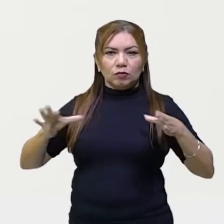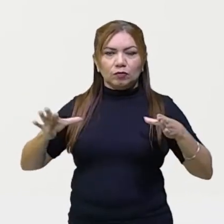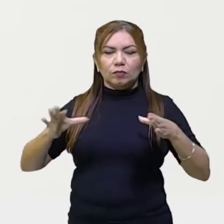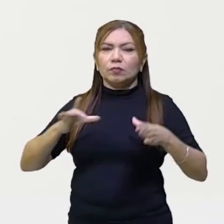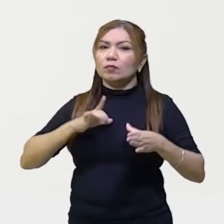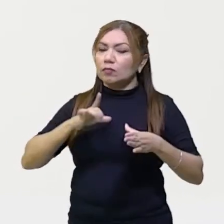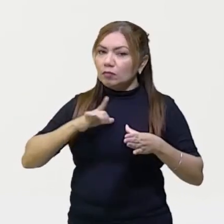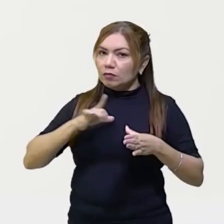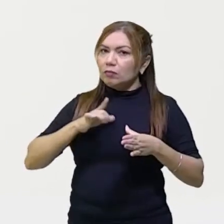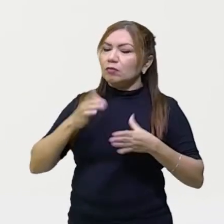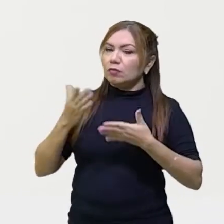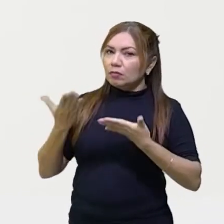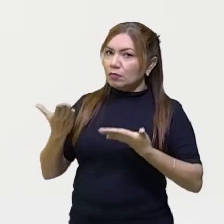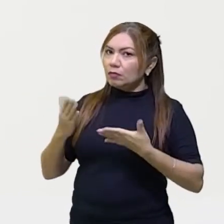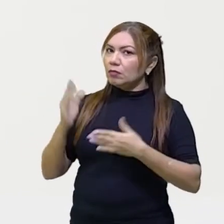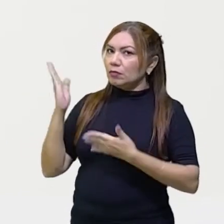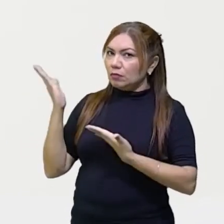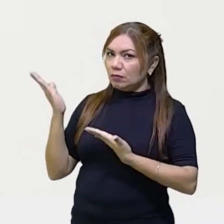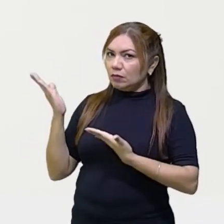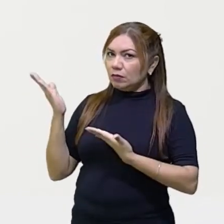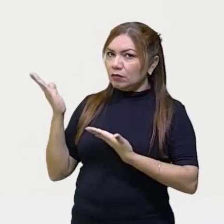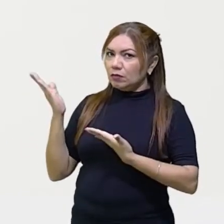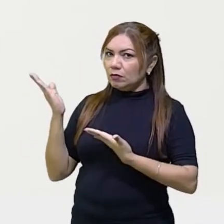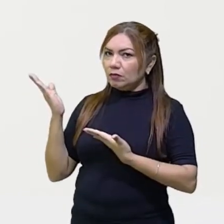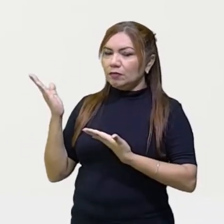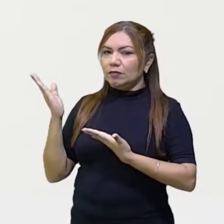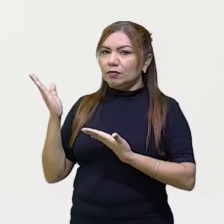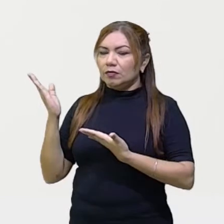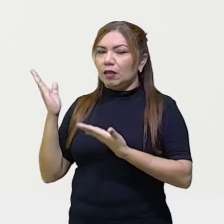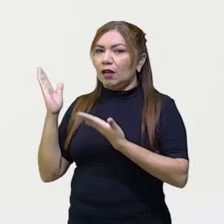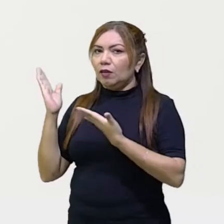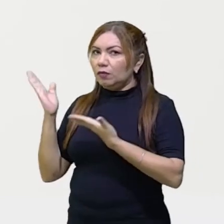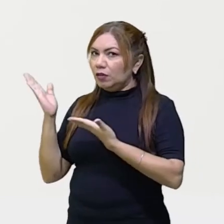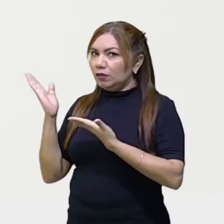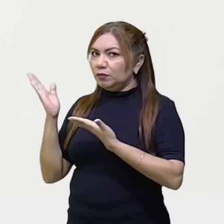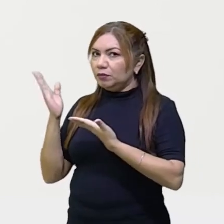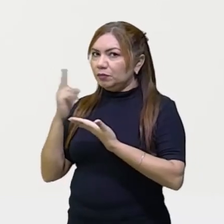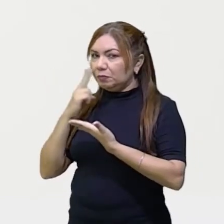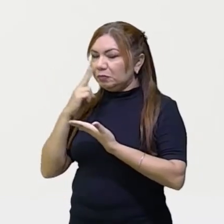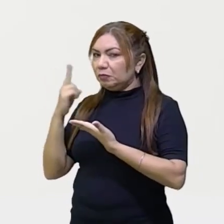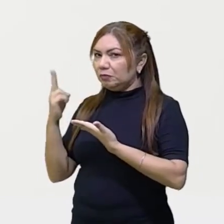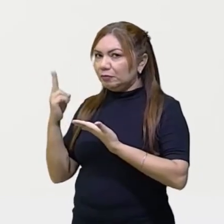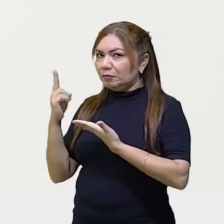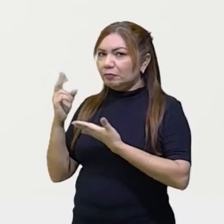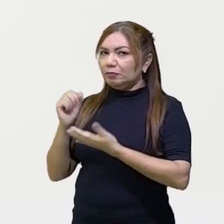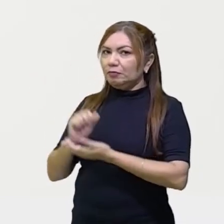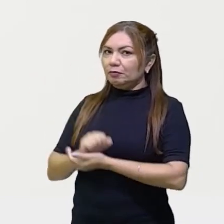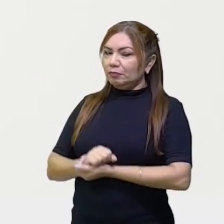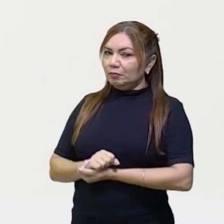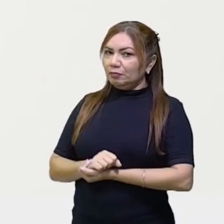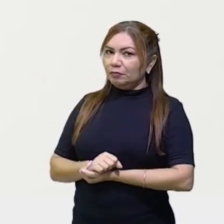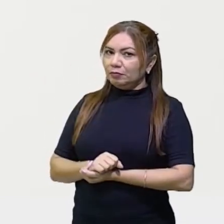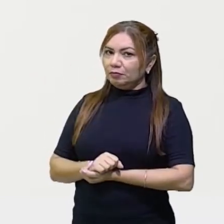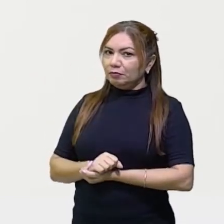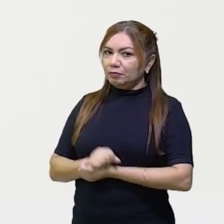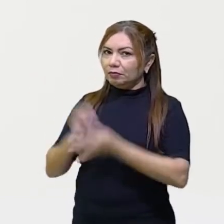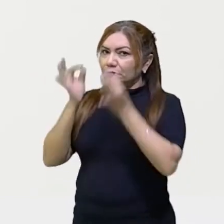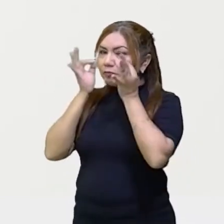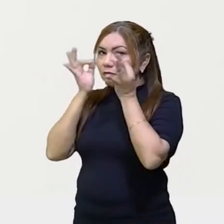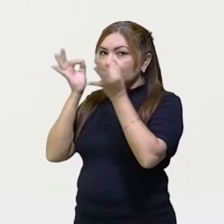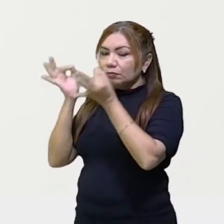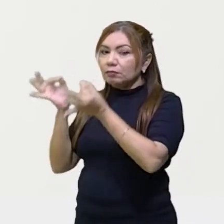falamos Ah beleza então presta atenção aí na nossa telinha Presta atenção aí